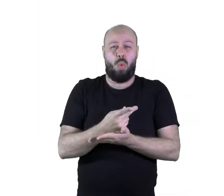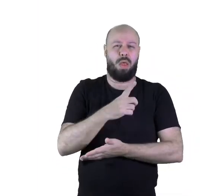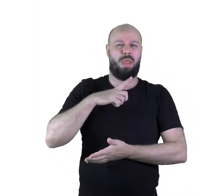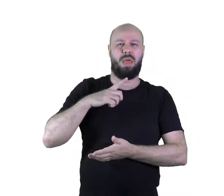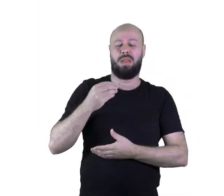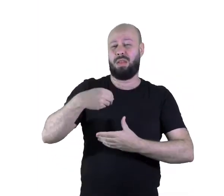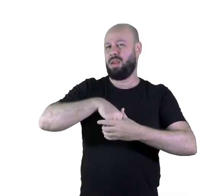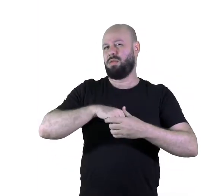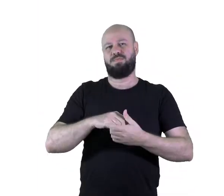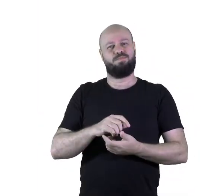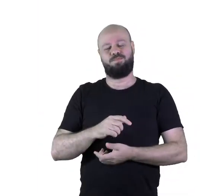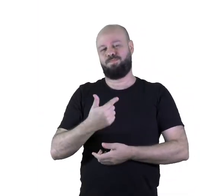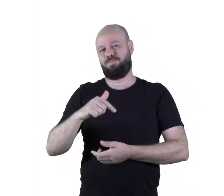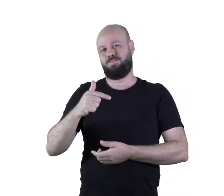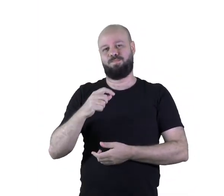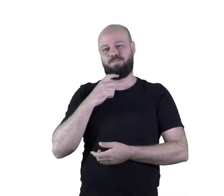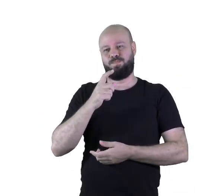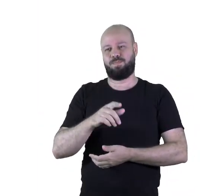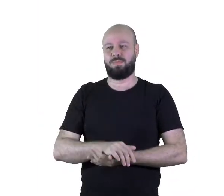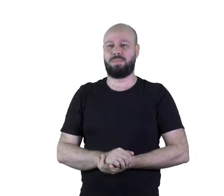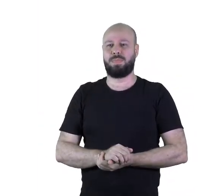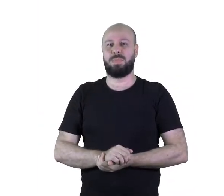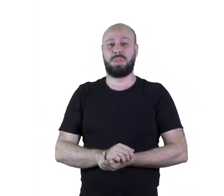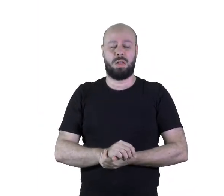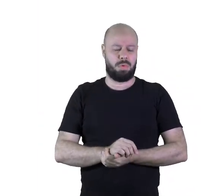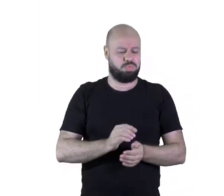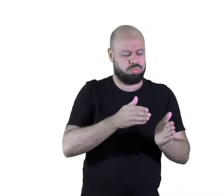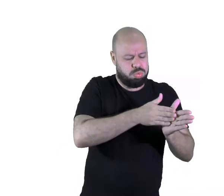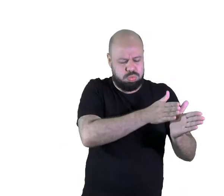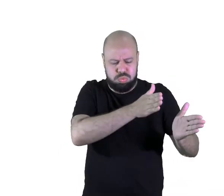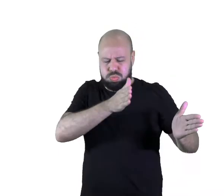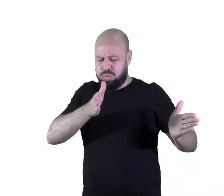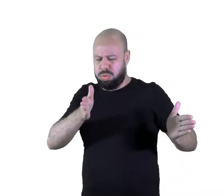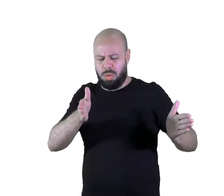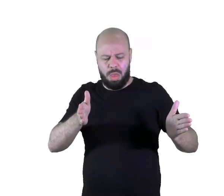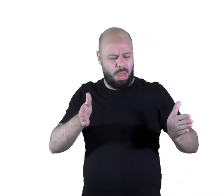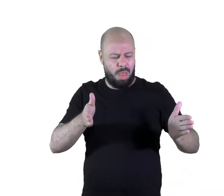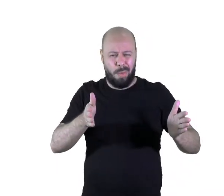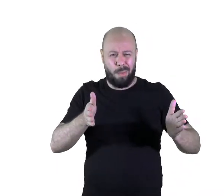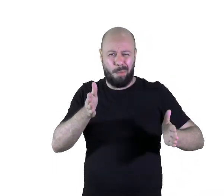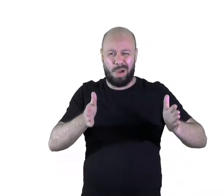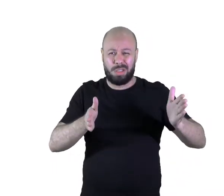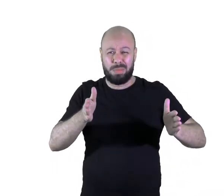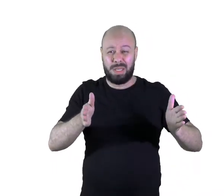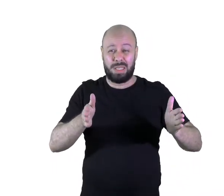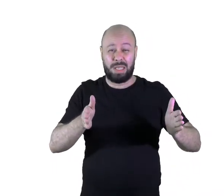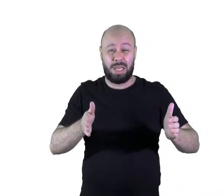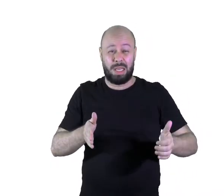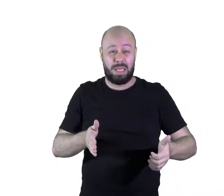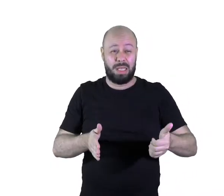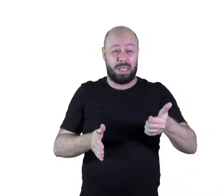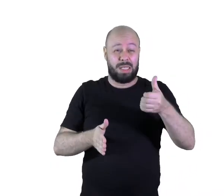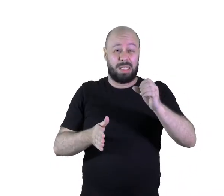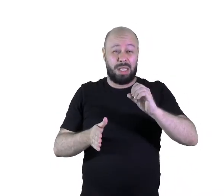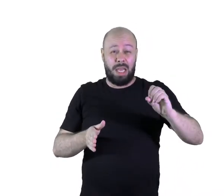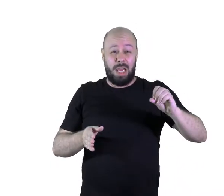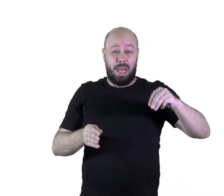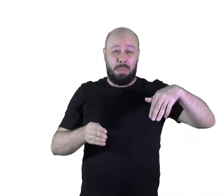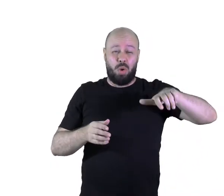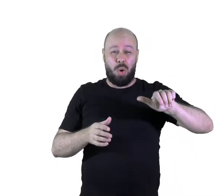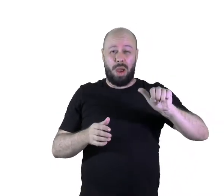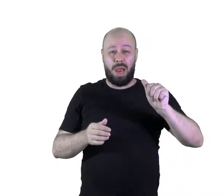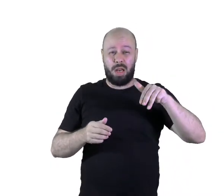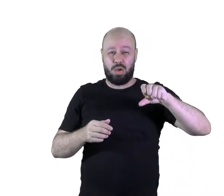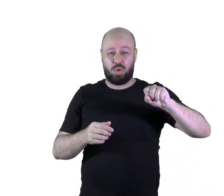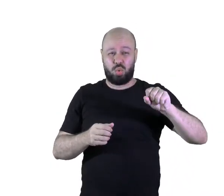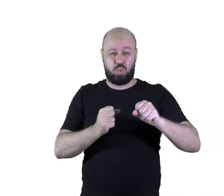um tamanho dela, de um lado dela até o outro lado, é mais ou menos 100 mil anos-luz. Então, a